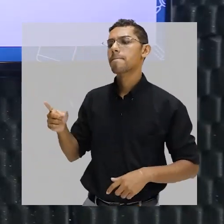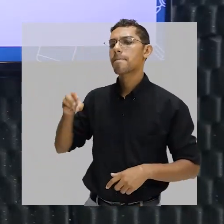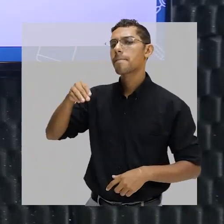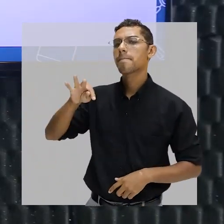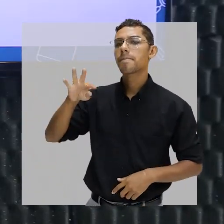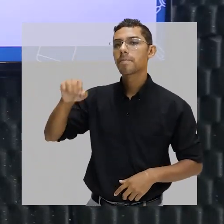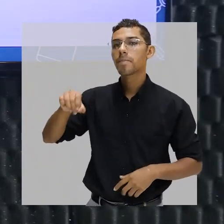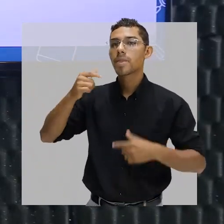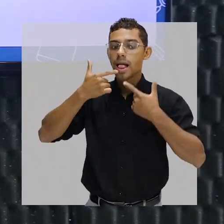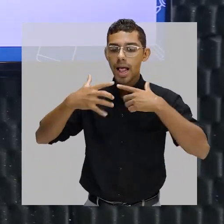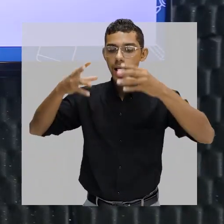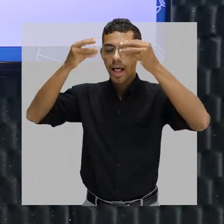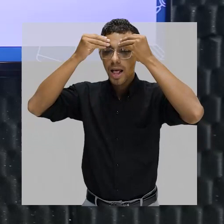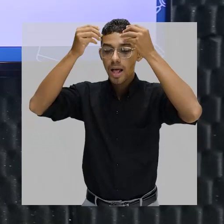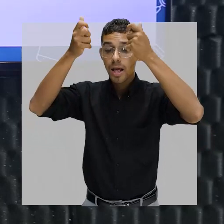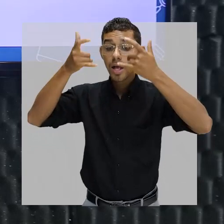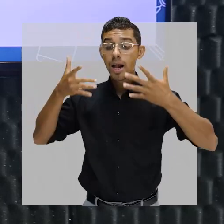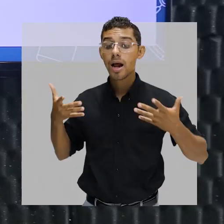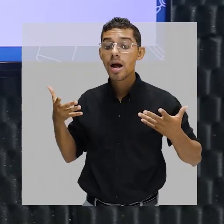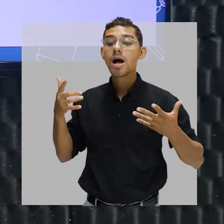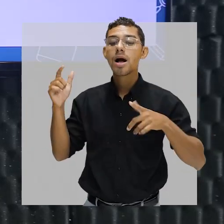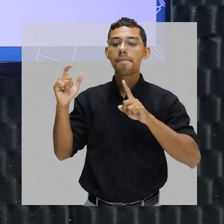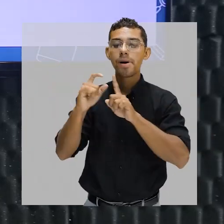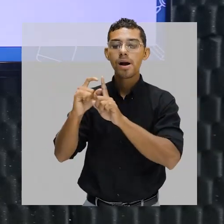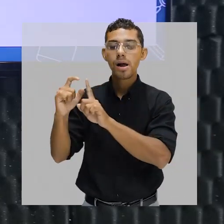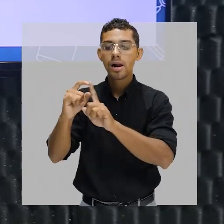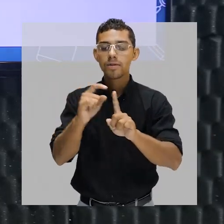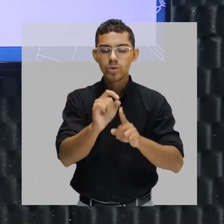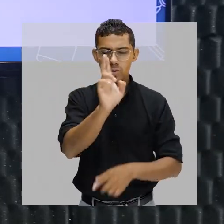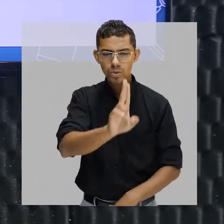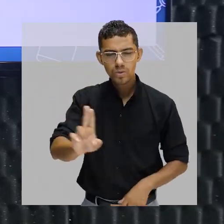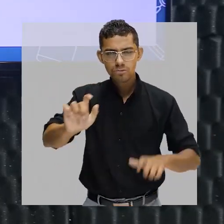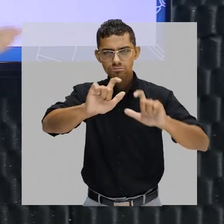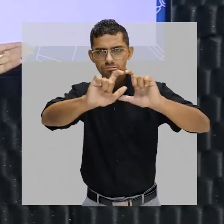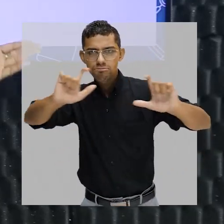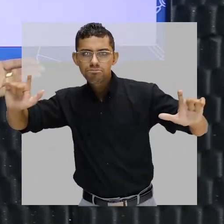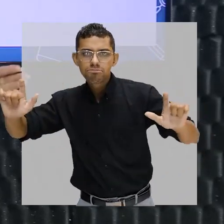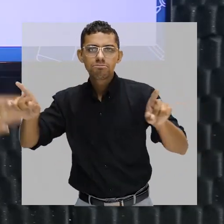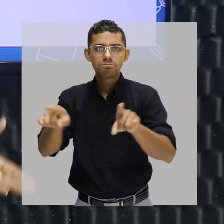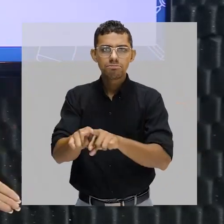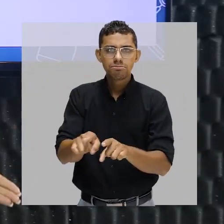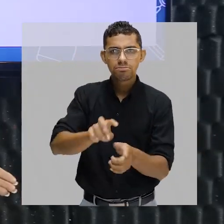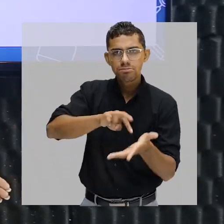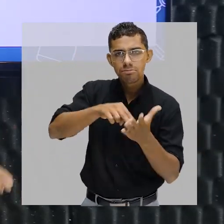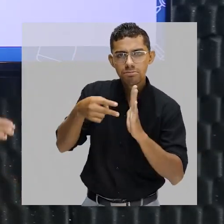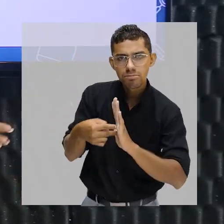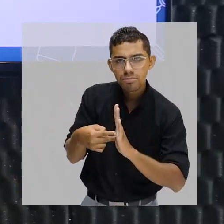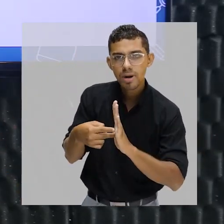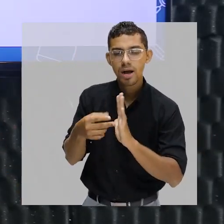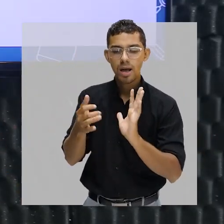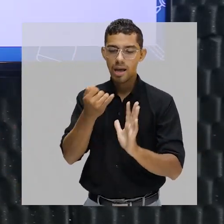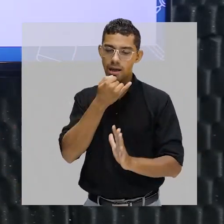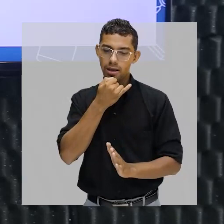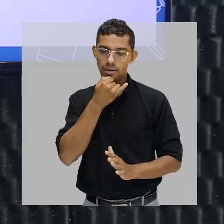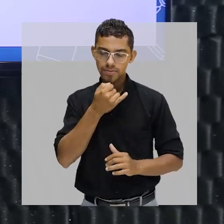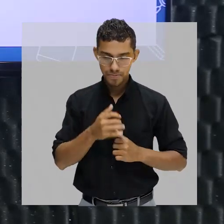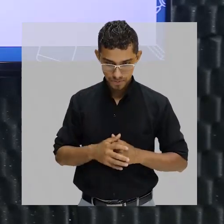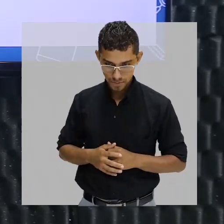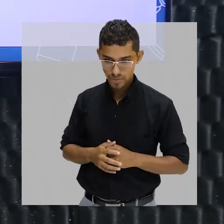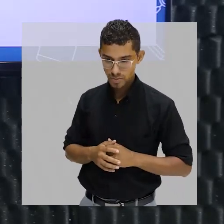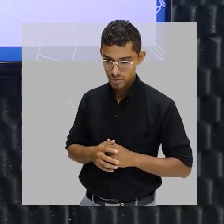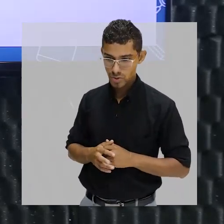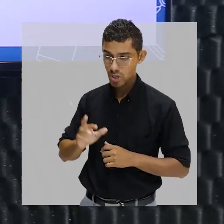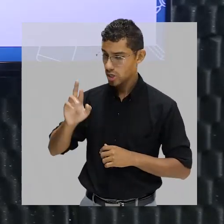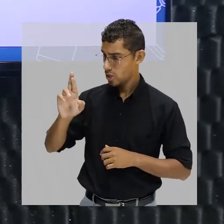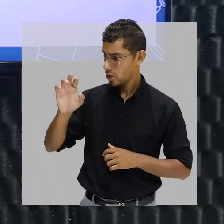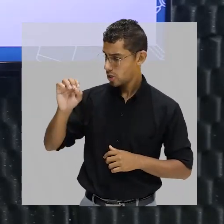a explicação das palavras quando usamos uma frase para explicar o significado. Quando eu digo